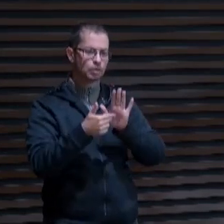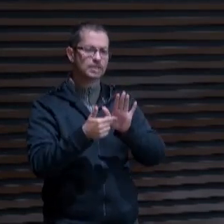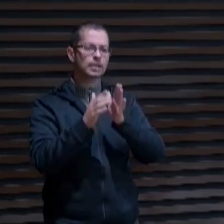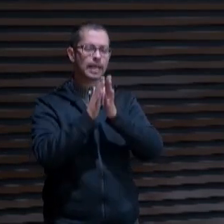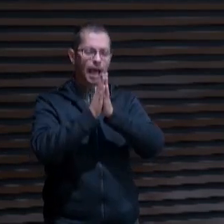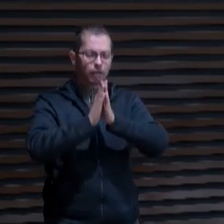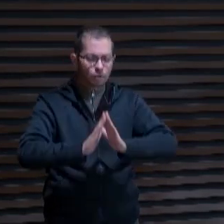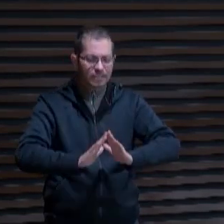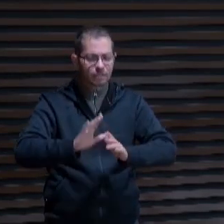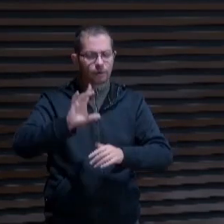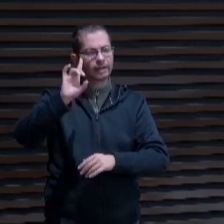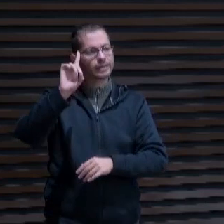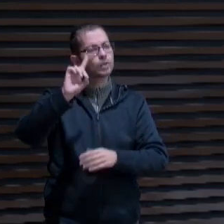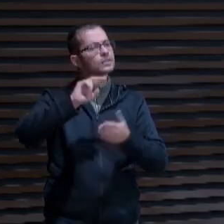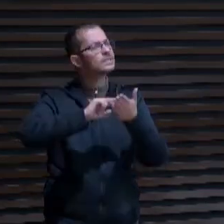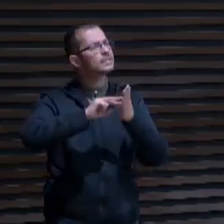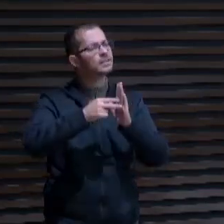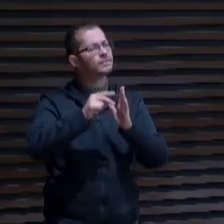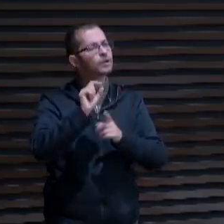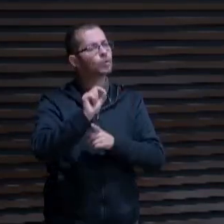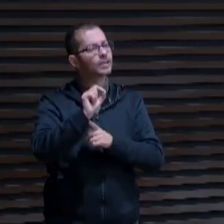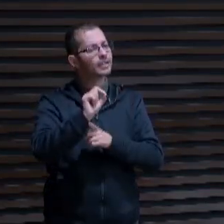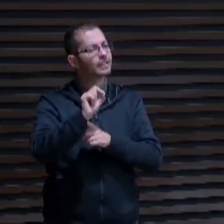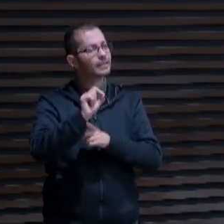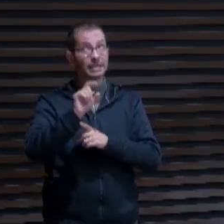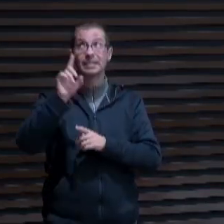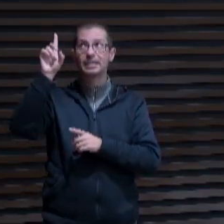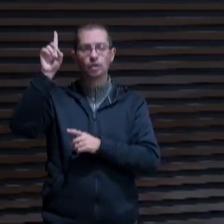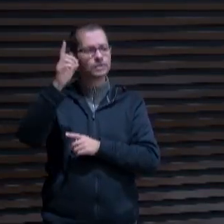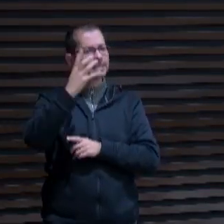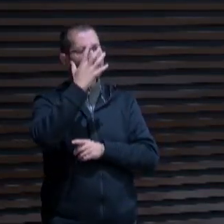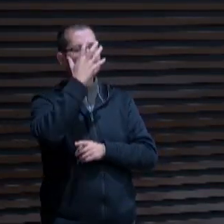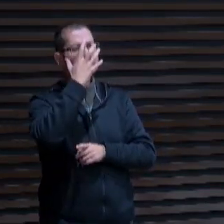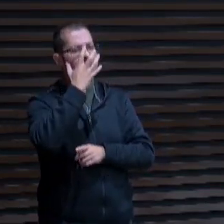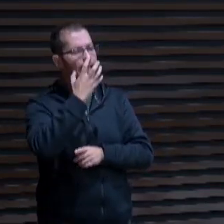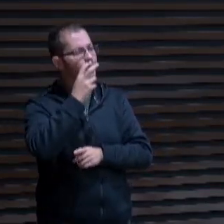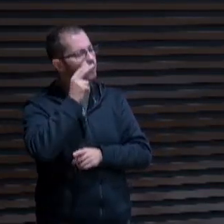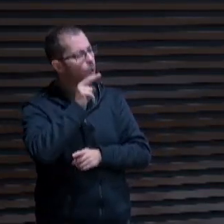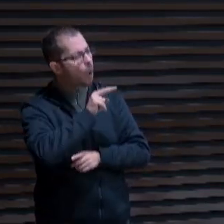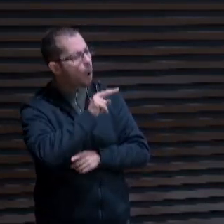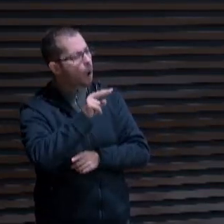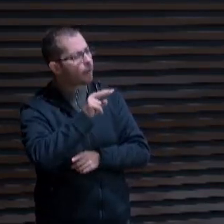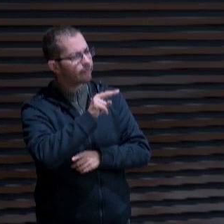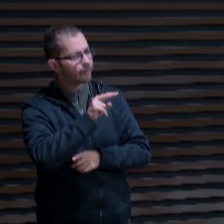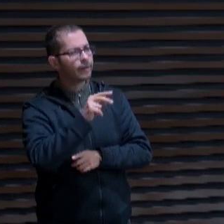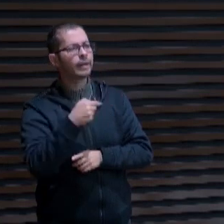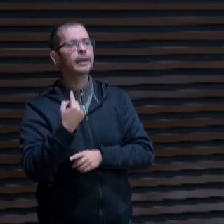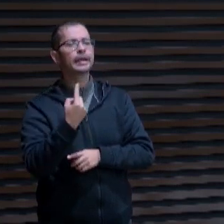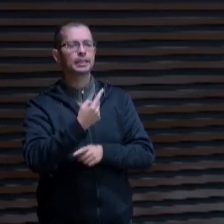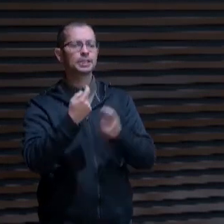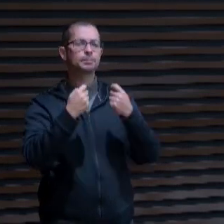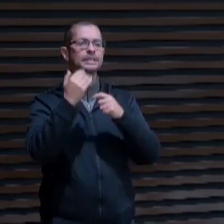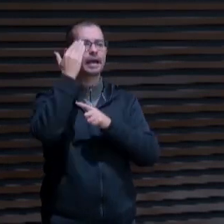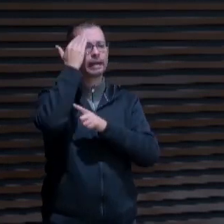adoração a Deus é algo que ele leva muito a sério. E nós precisamos entender, amados,